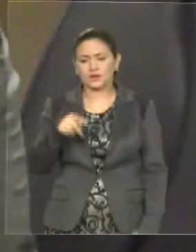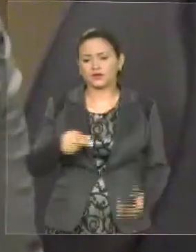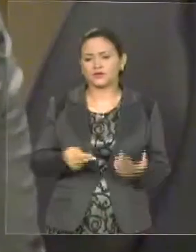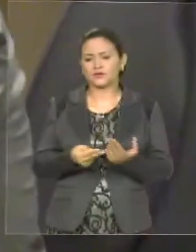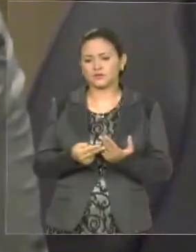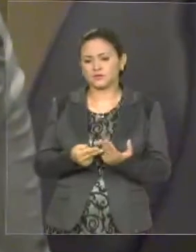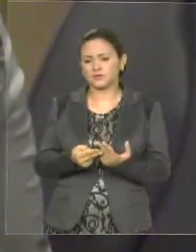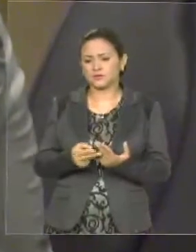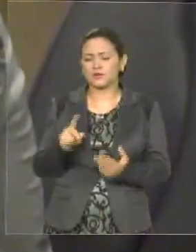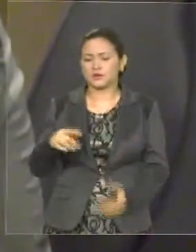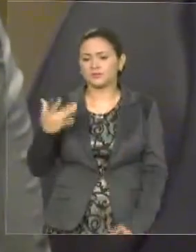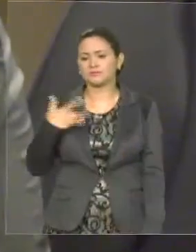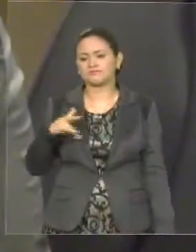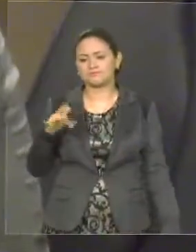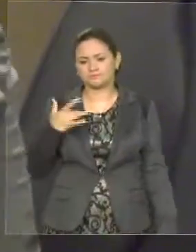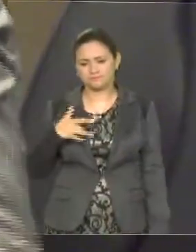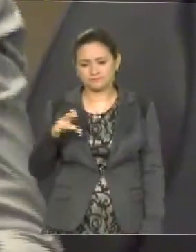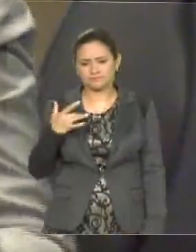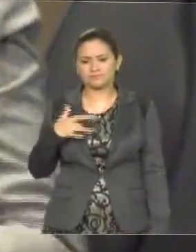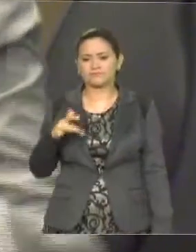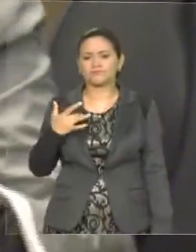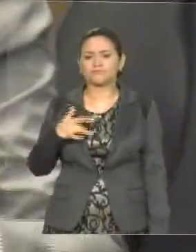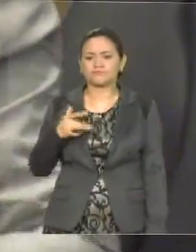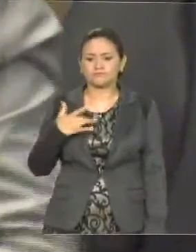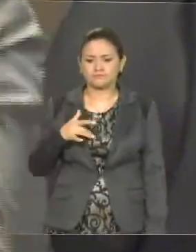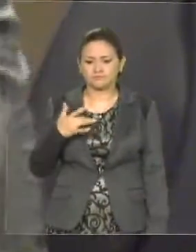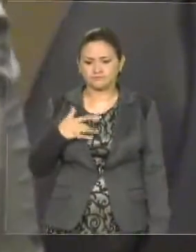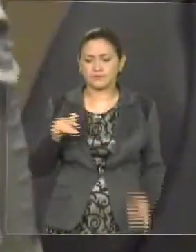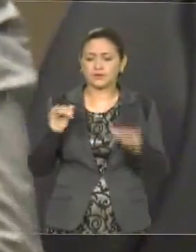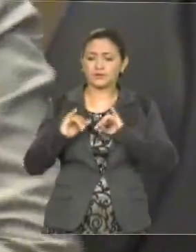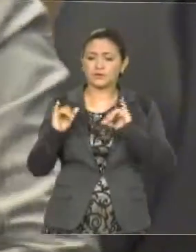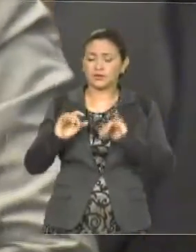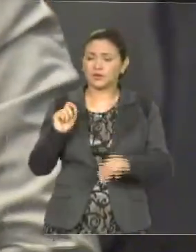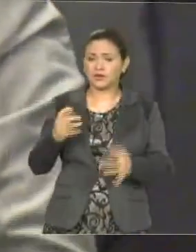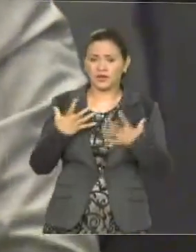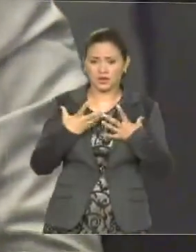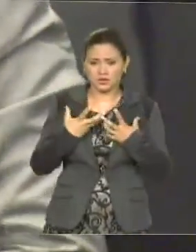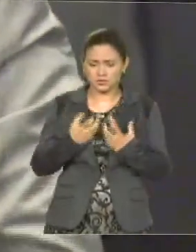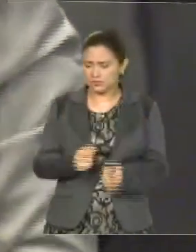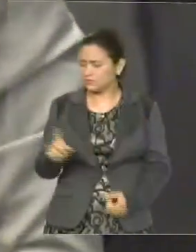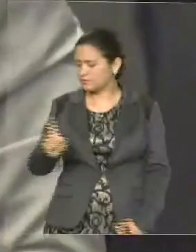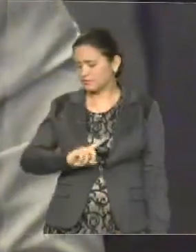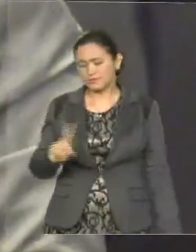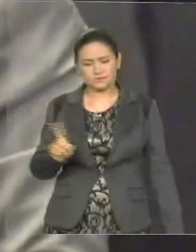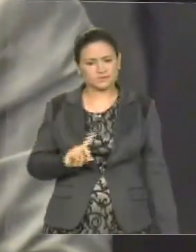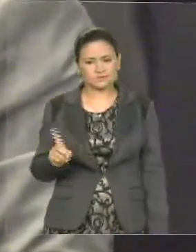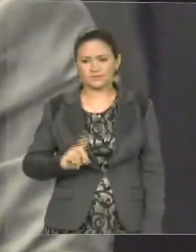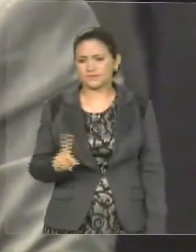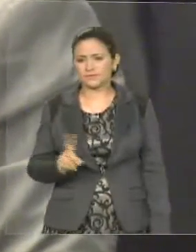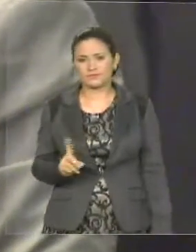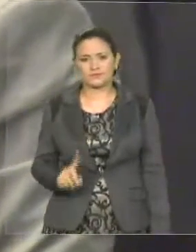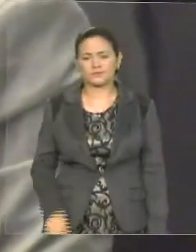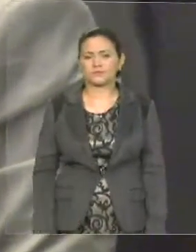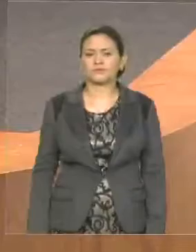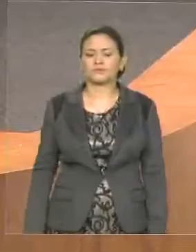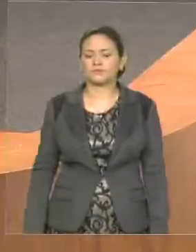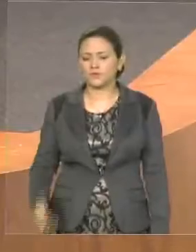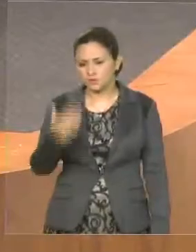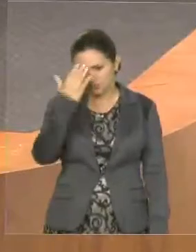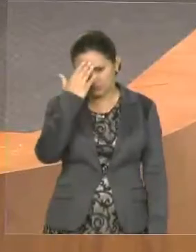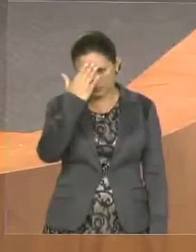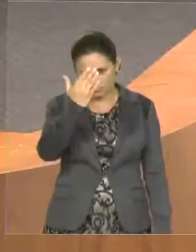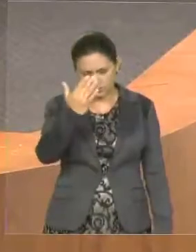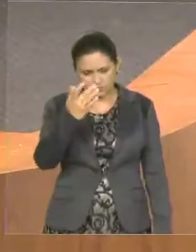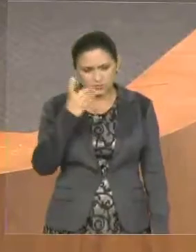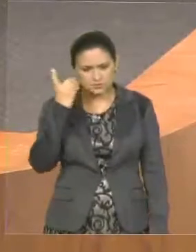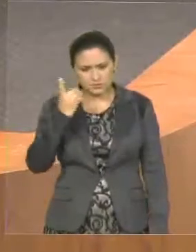quero lamentar, né, e quero dizer que não concordo com esta medida. Muito obrigado, deputado